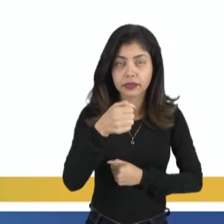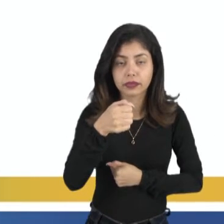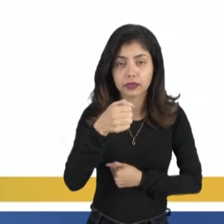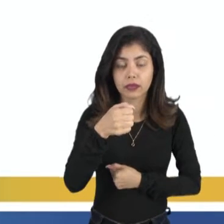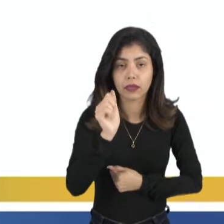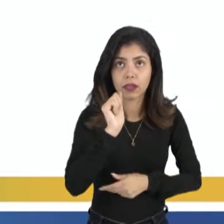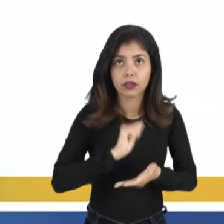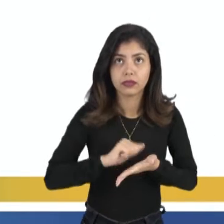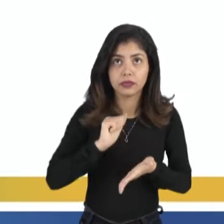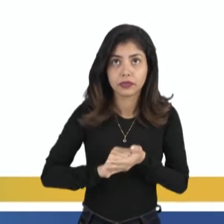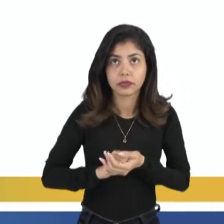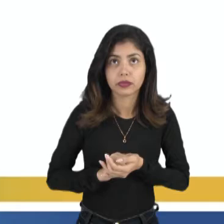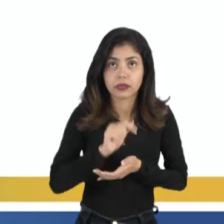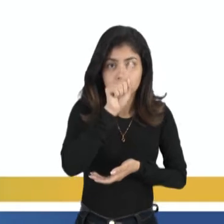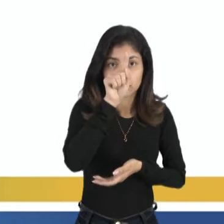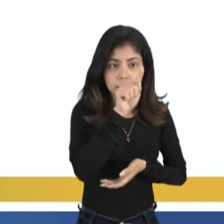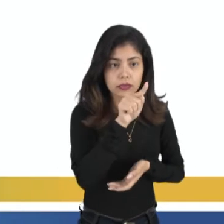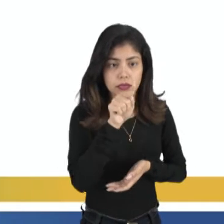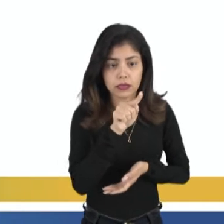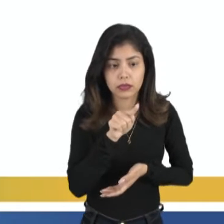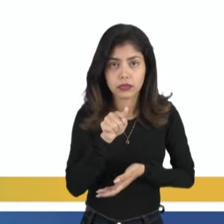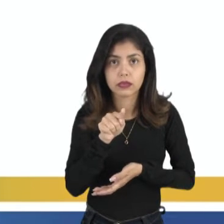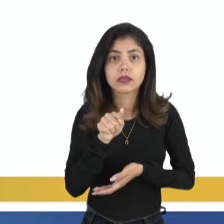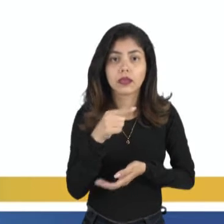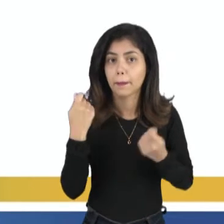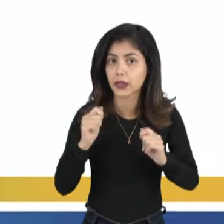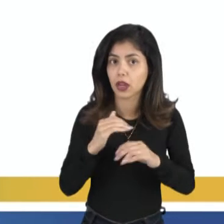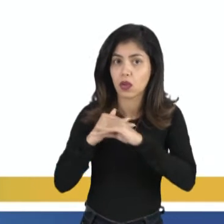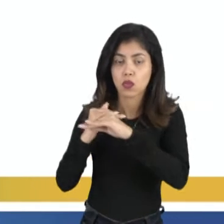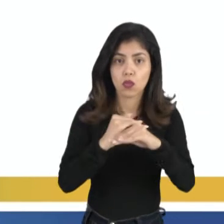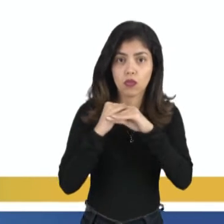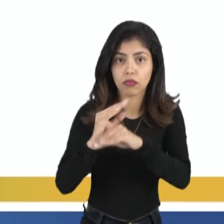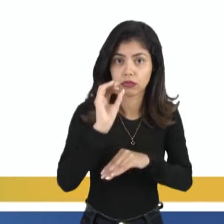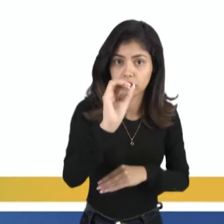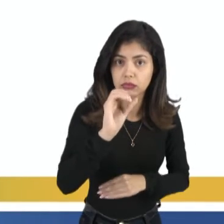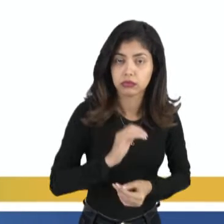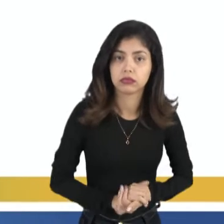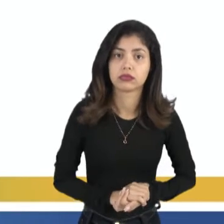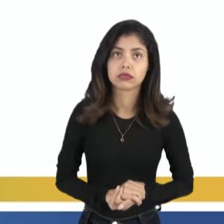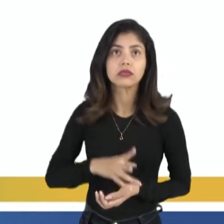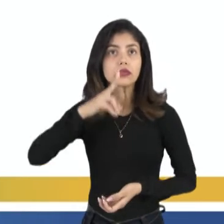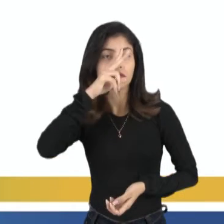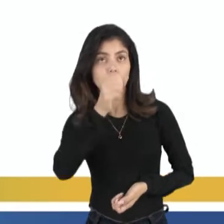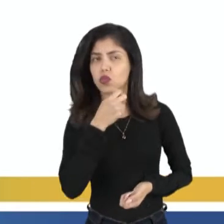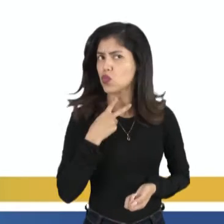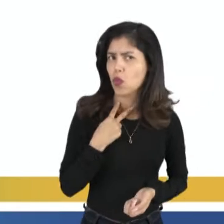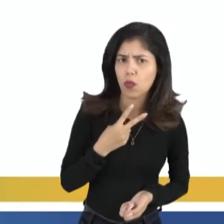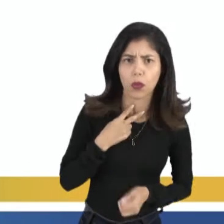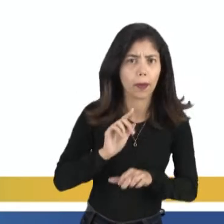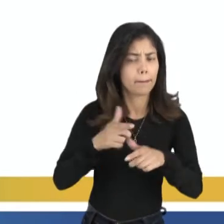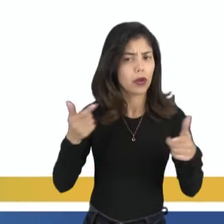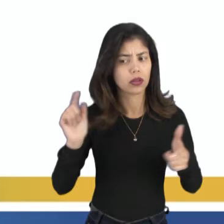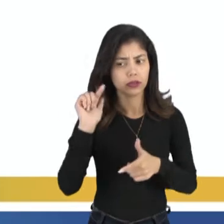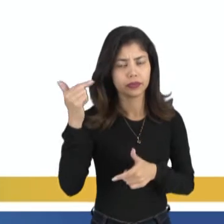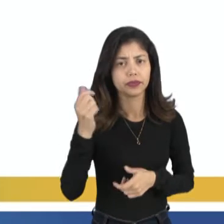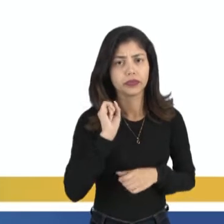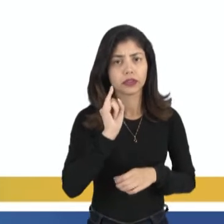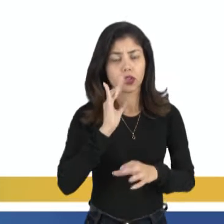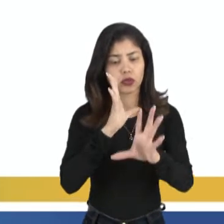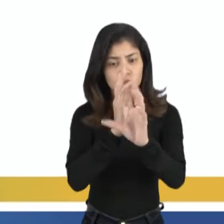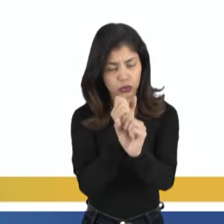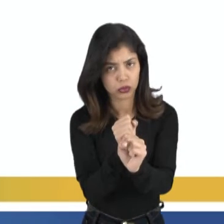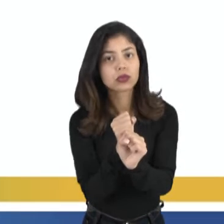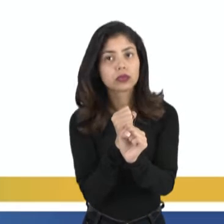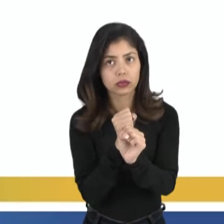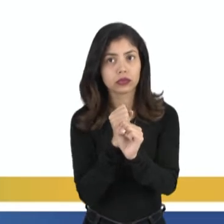que é o que está escrito ali, é um sigmazinho, é um símbolo de somatória, tem que ser igual a zero. Ou seja, uma força não pode ser maior do que a outra. Quando eu somar